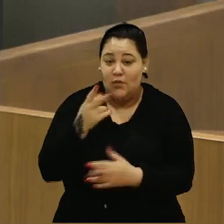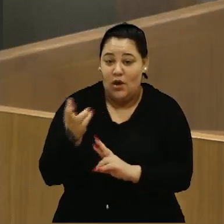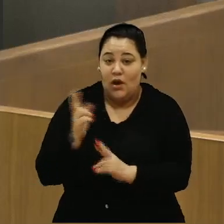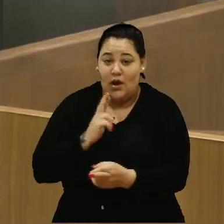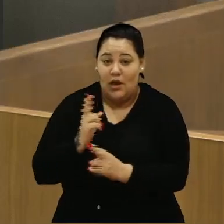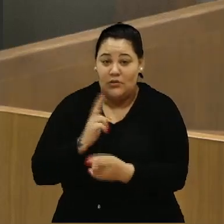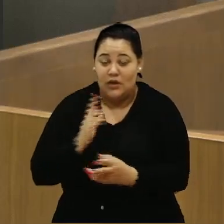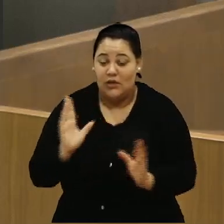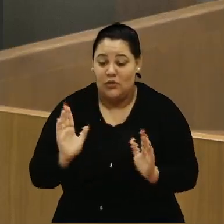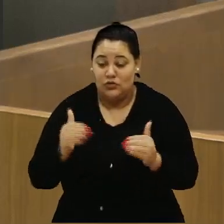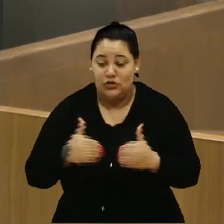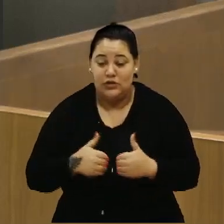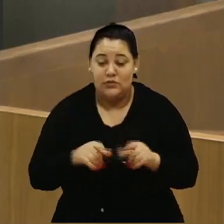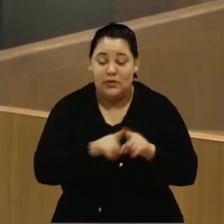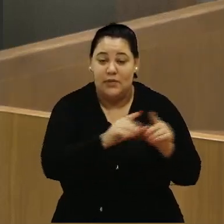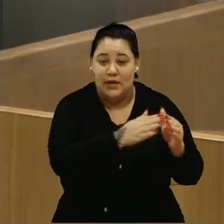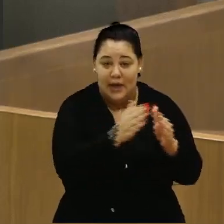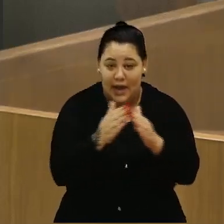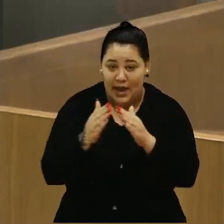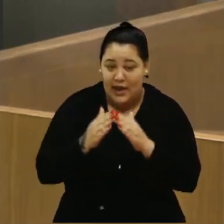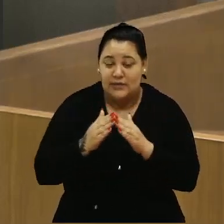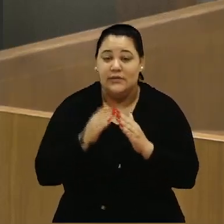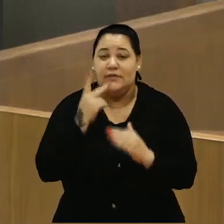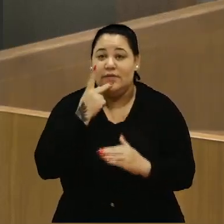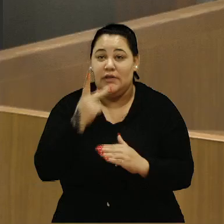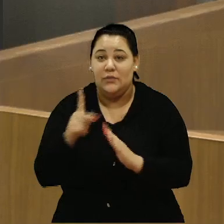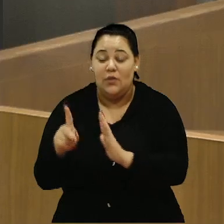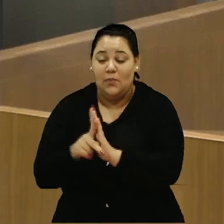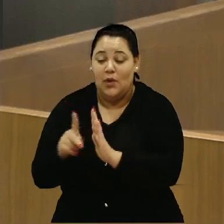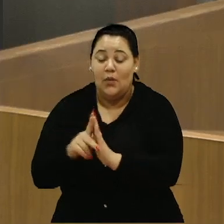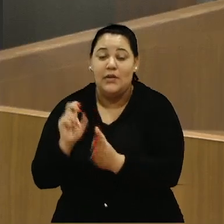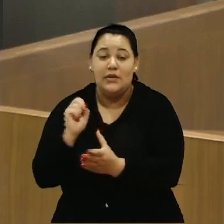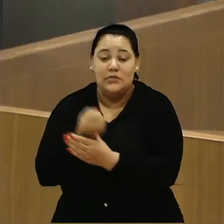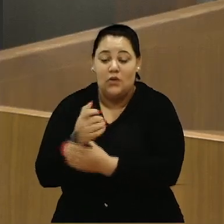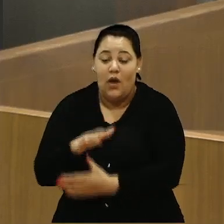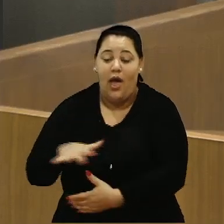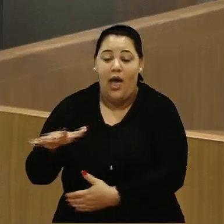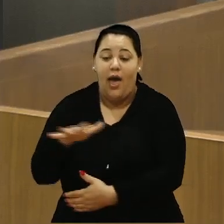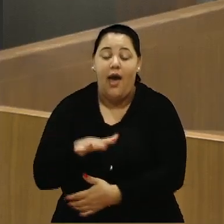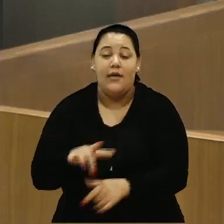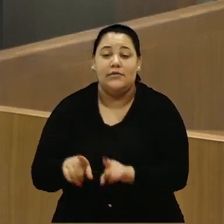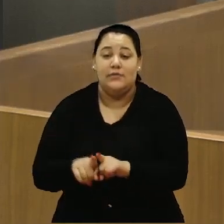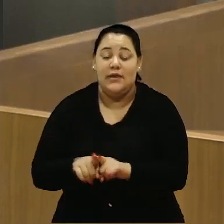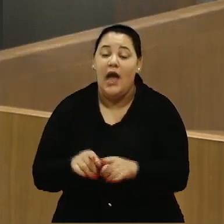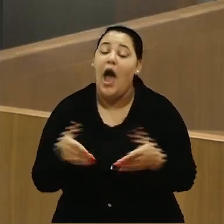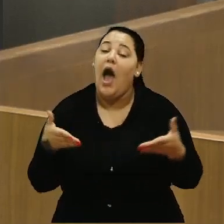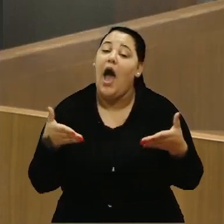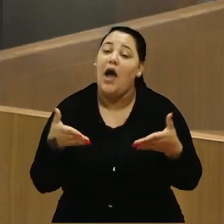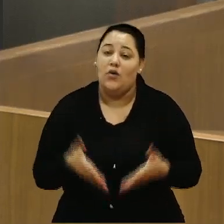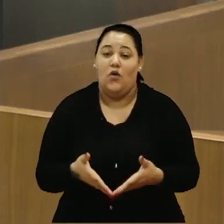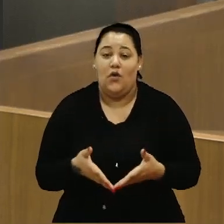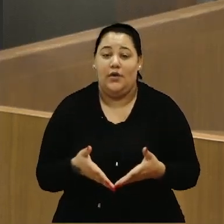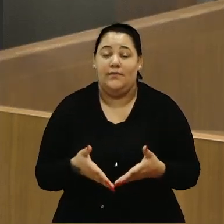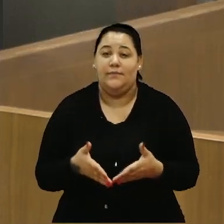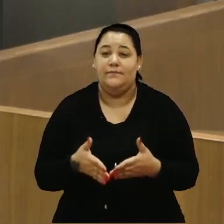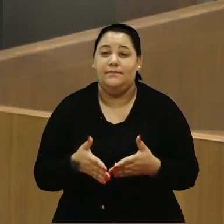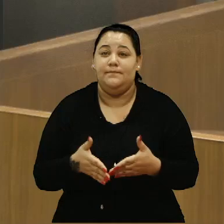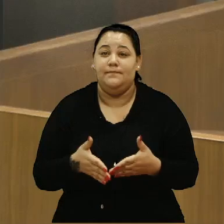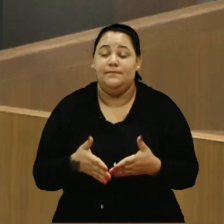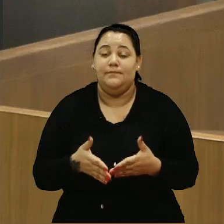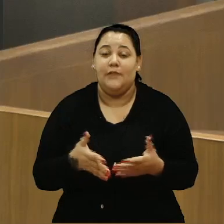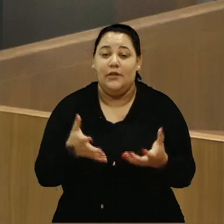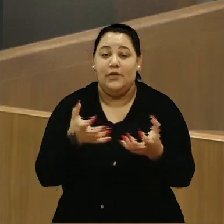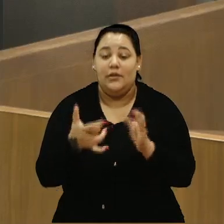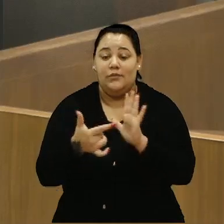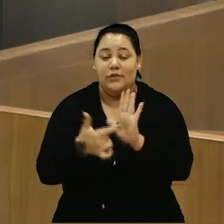da habitação, a questão própria da segurança, e agora eu trago mais um